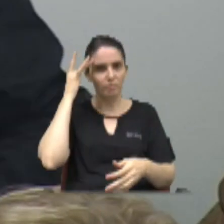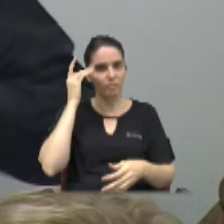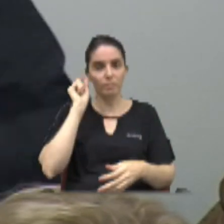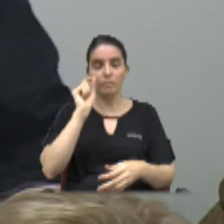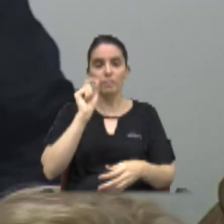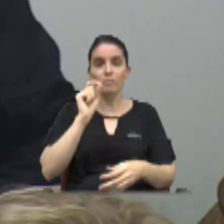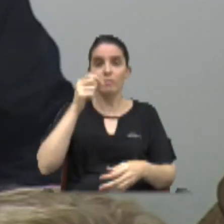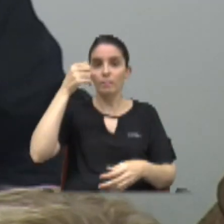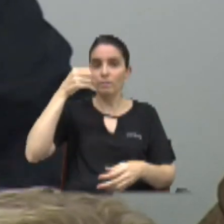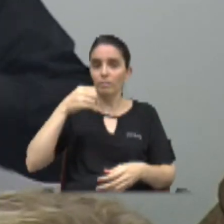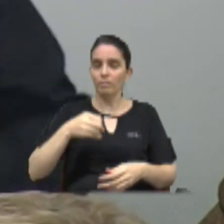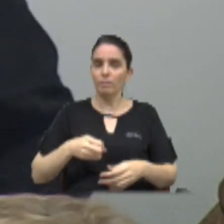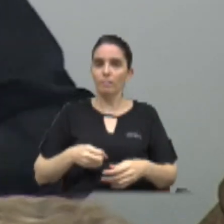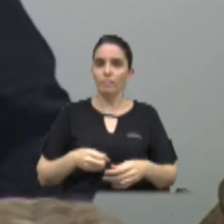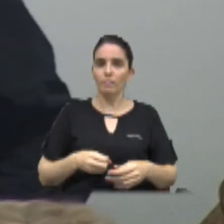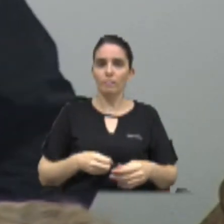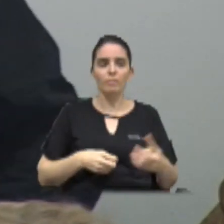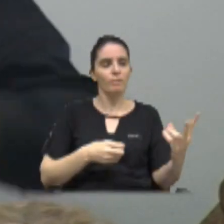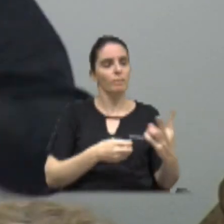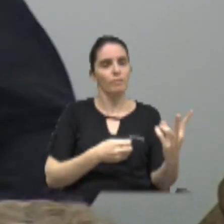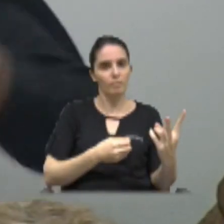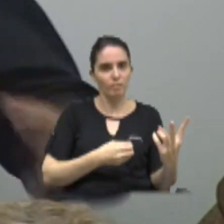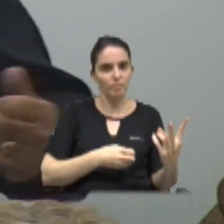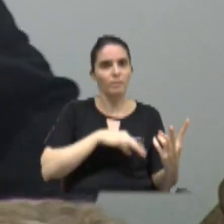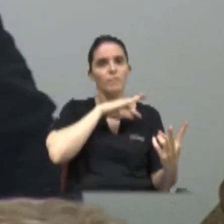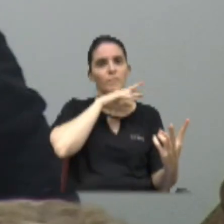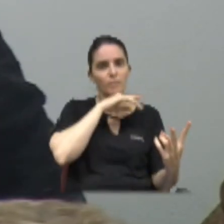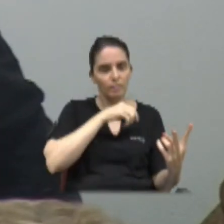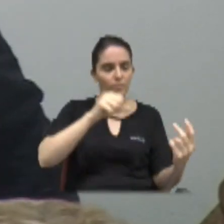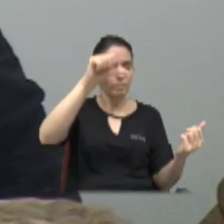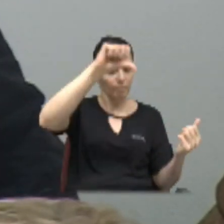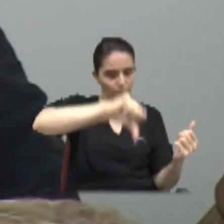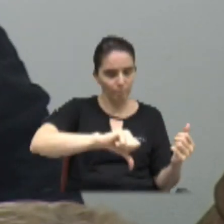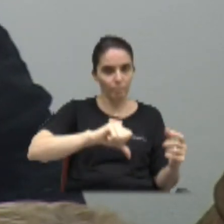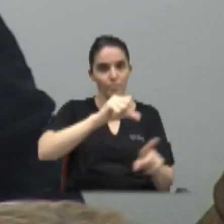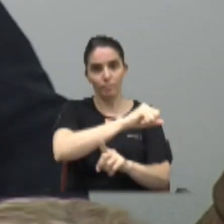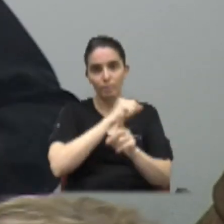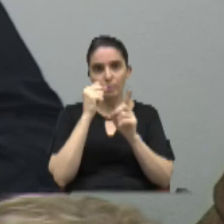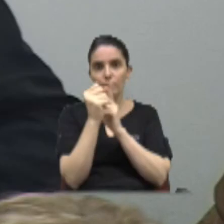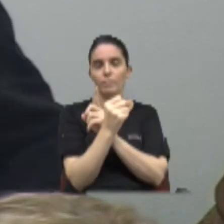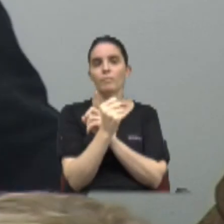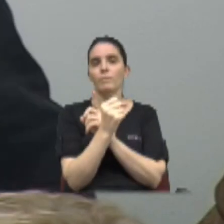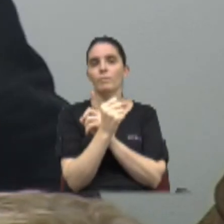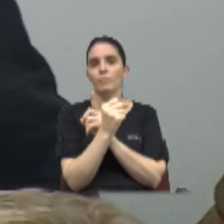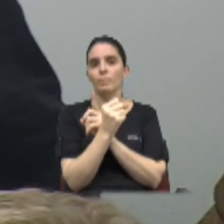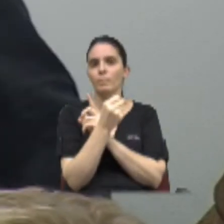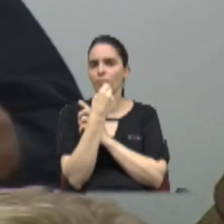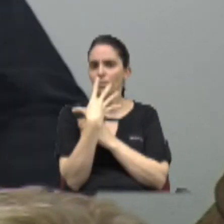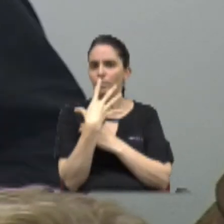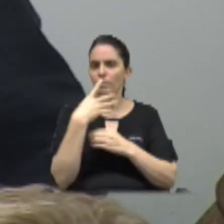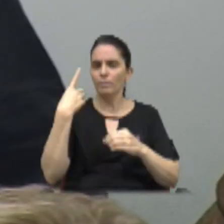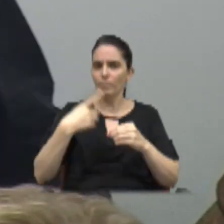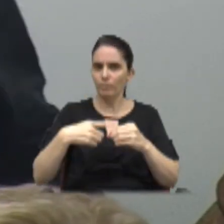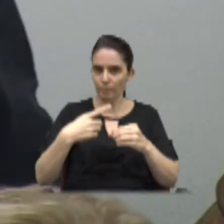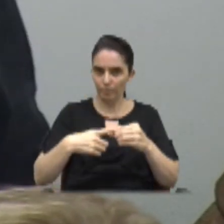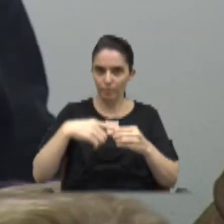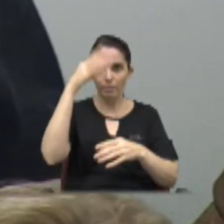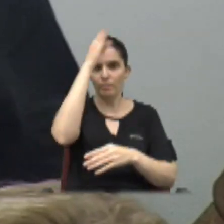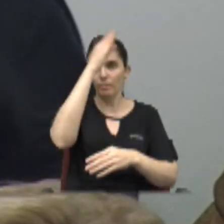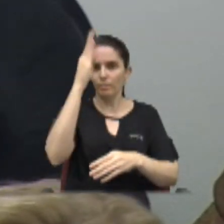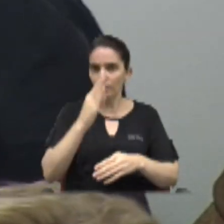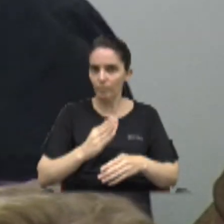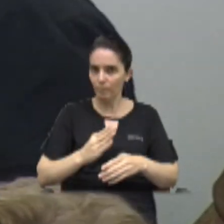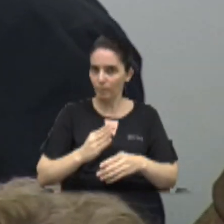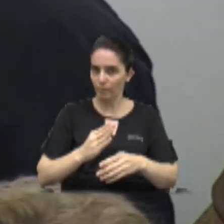mim são ambos de má fé também, que prejudica a população de bem da nossa cidade, do nosso país.